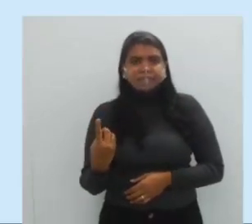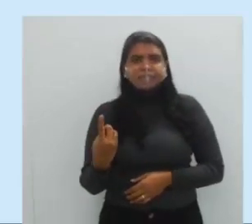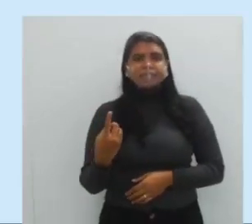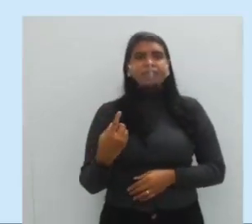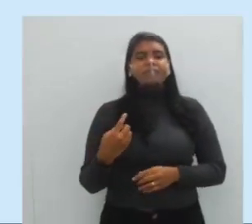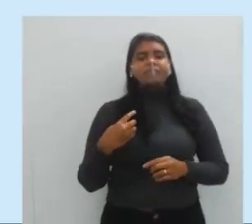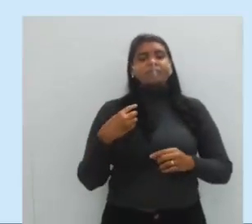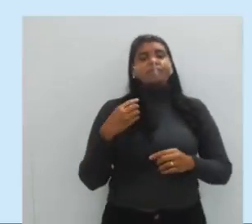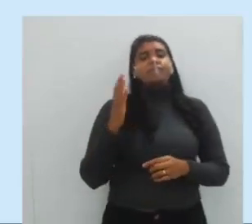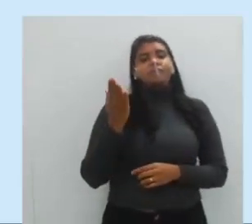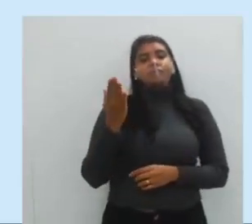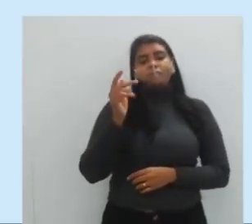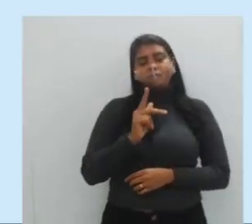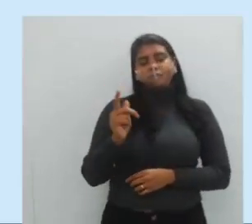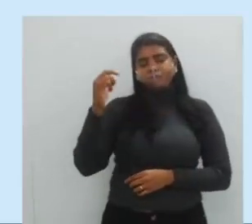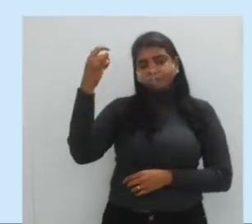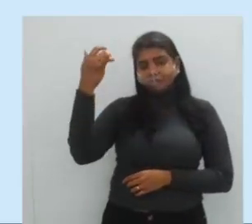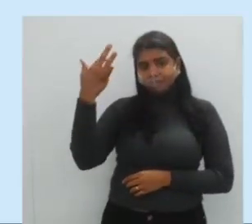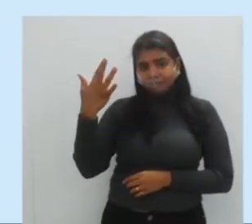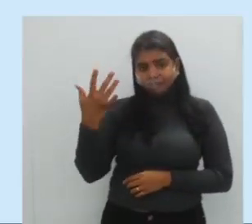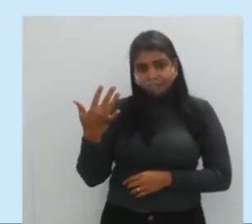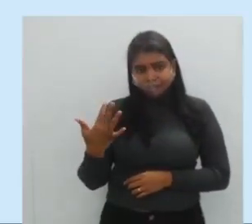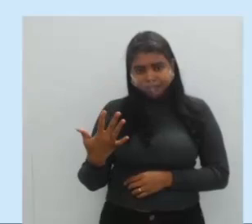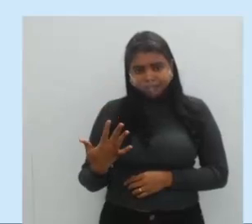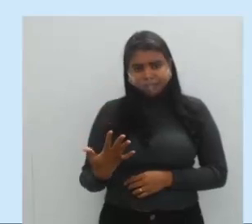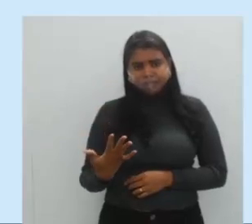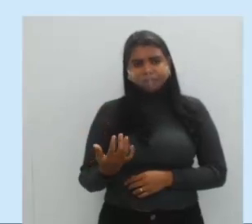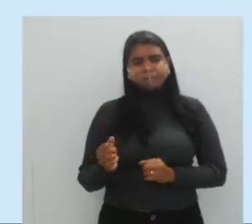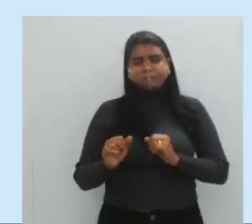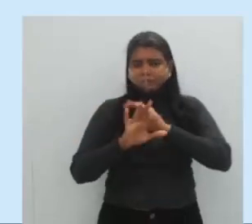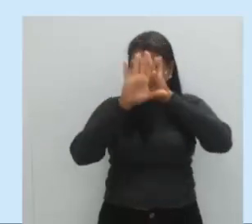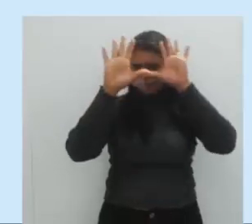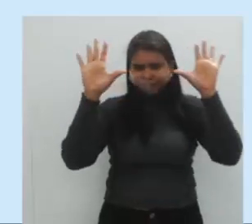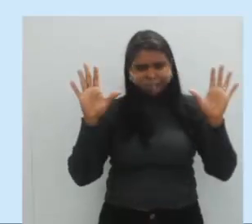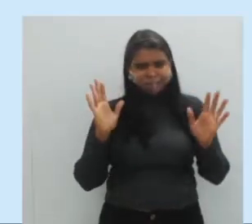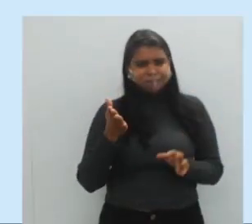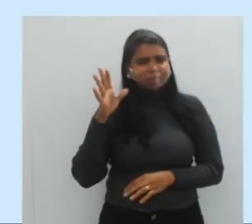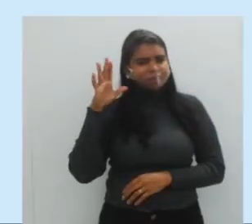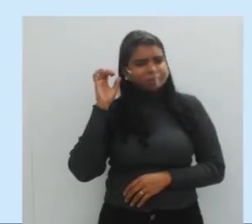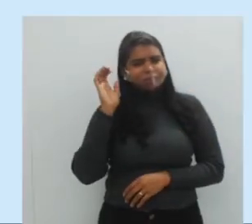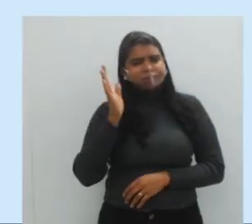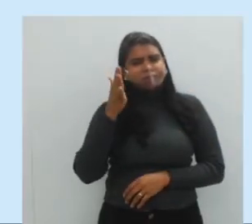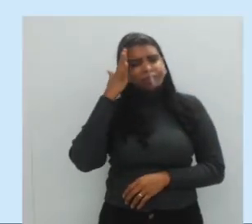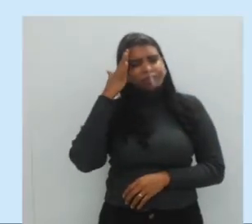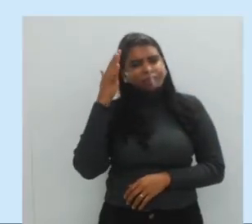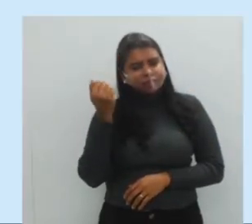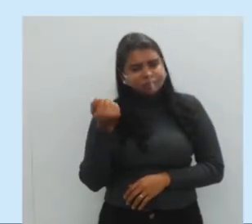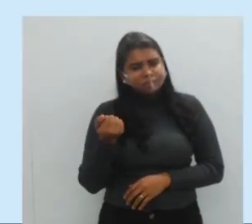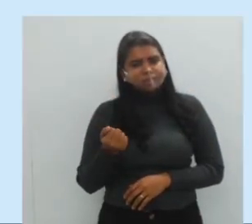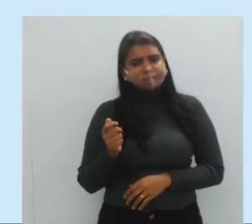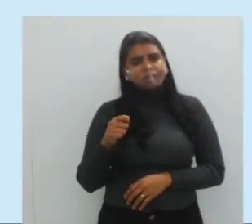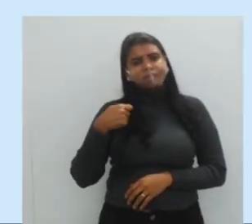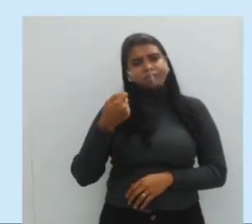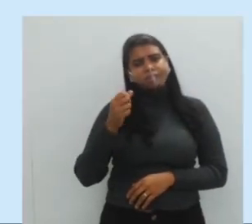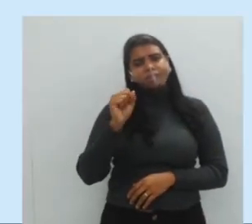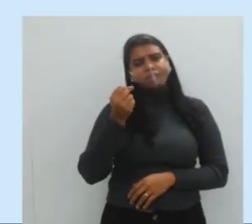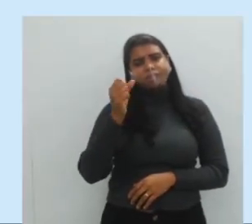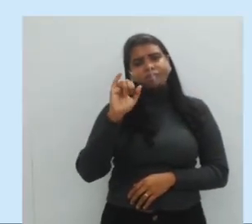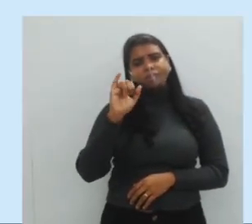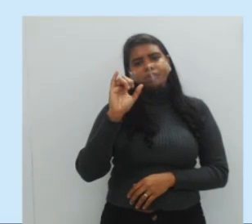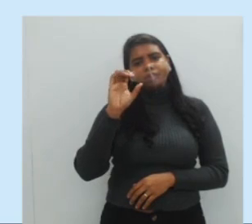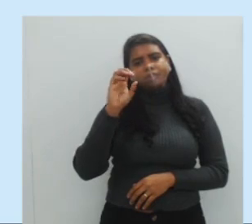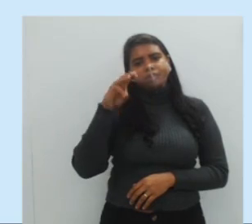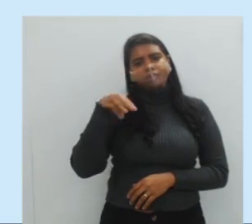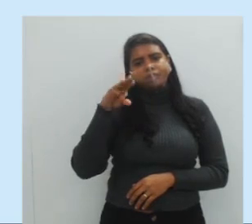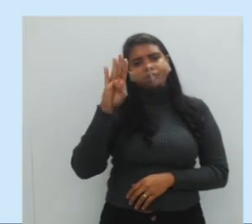religião vai ter, como eu já falei, certo? Vocês já estão enjoados de ouvir a questão do quê? Da simbologia, e